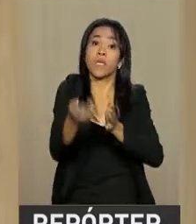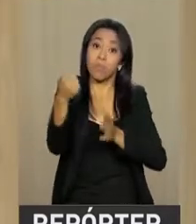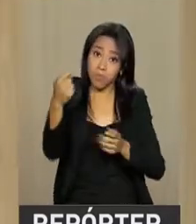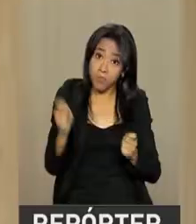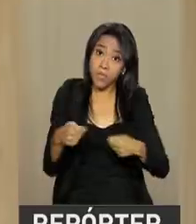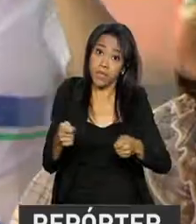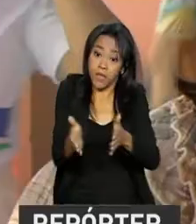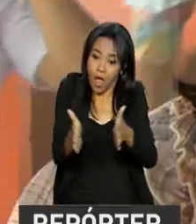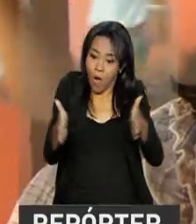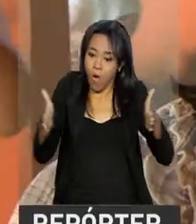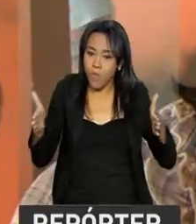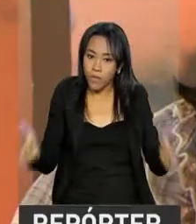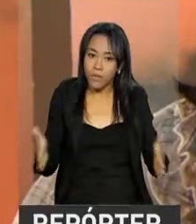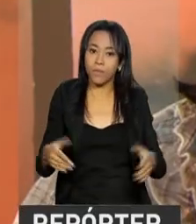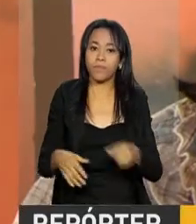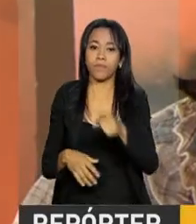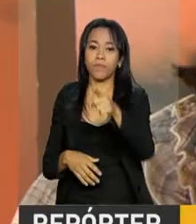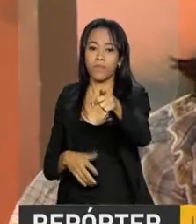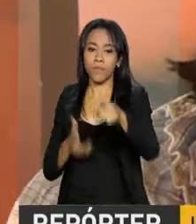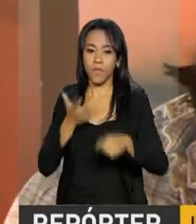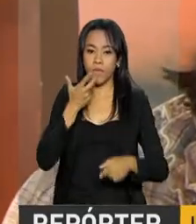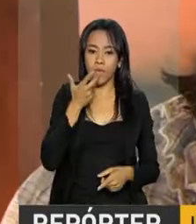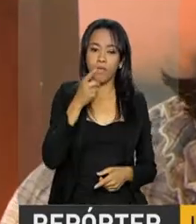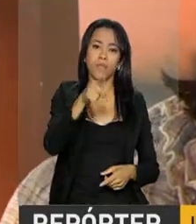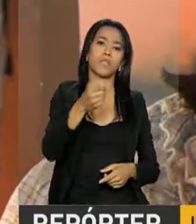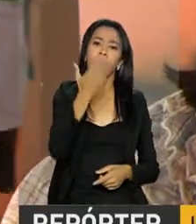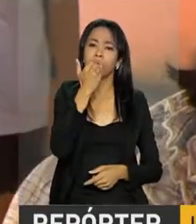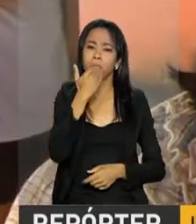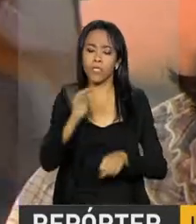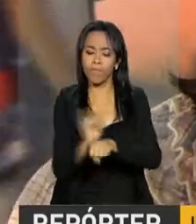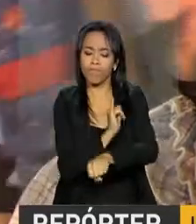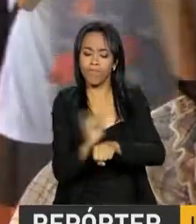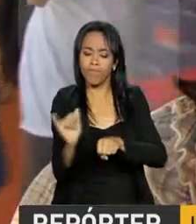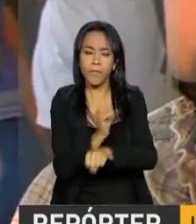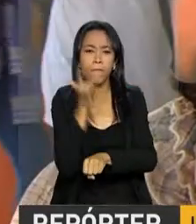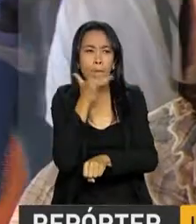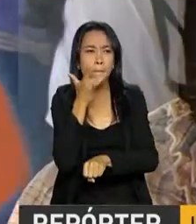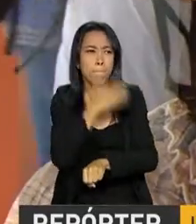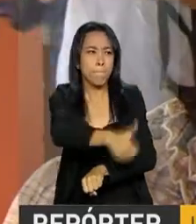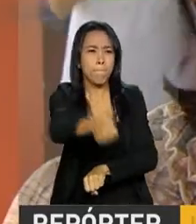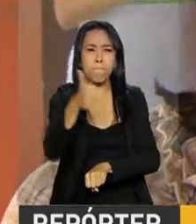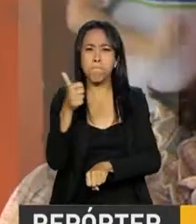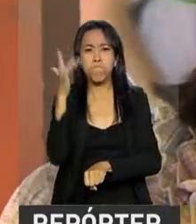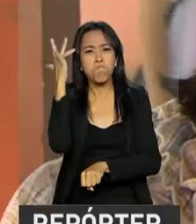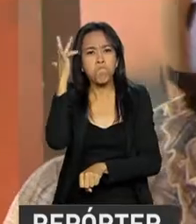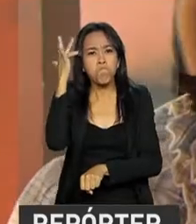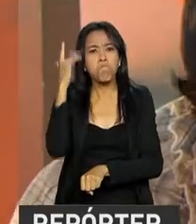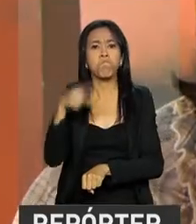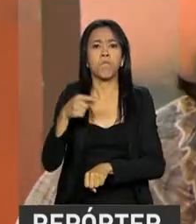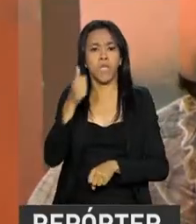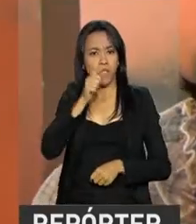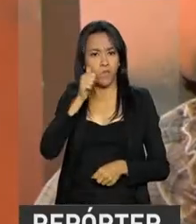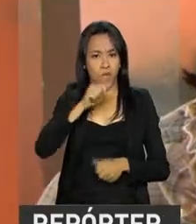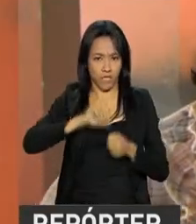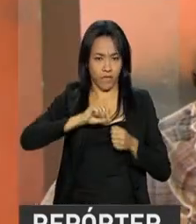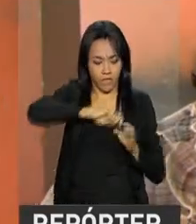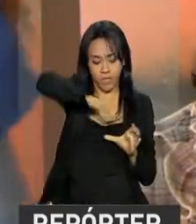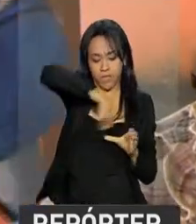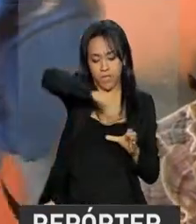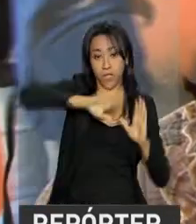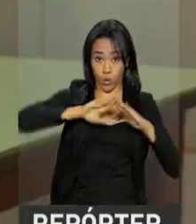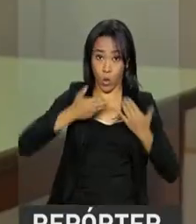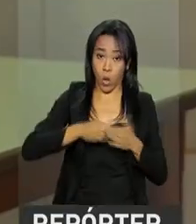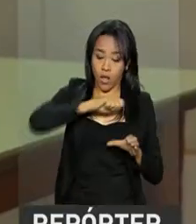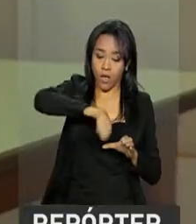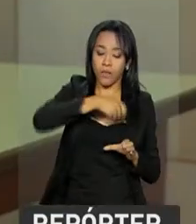são mais saudáveis alimentação mais nutritiva e acabou e as merendeiras tem um carinho muito grande para